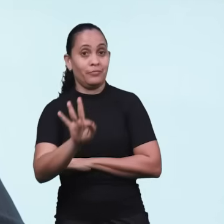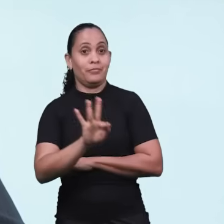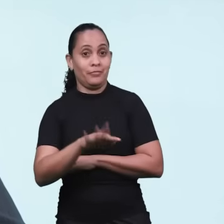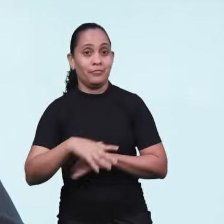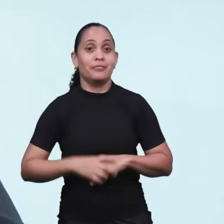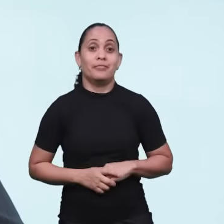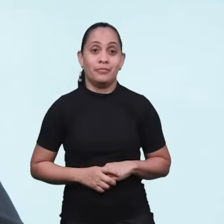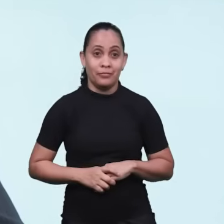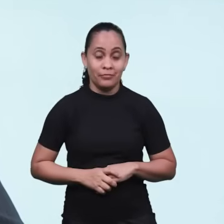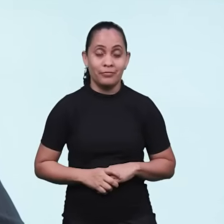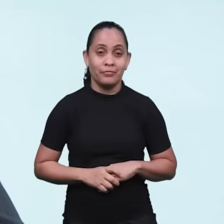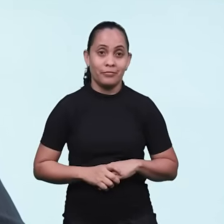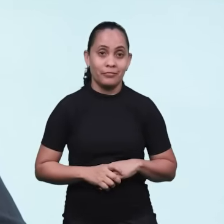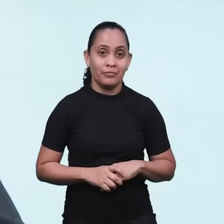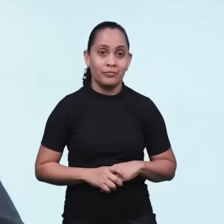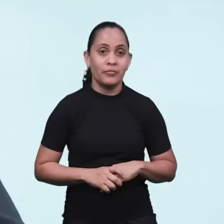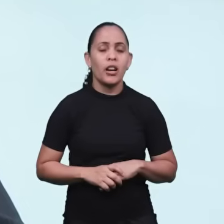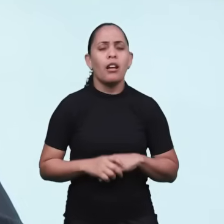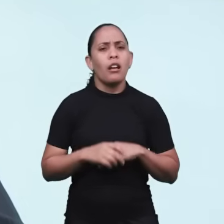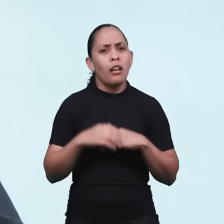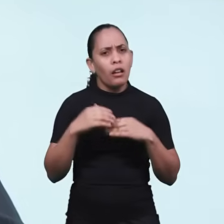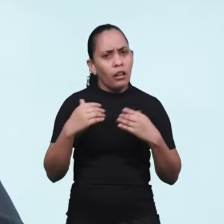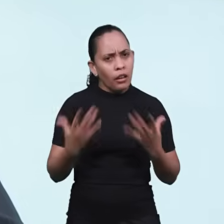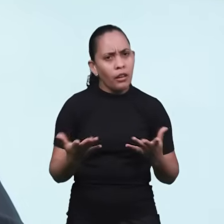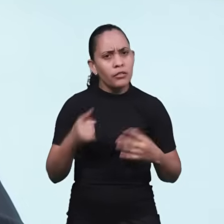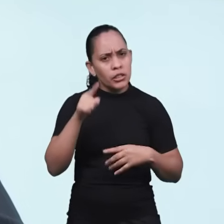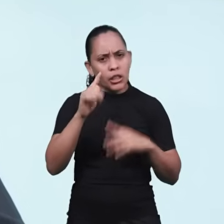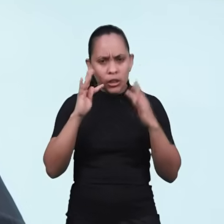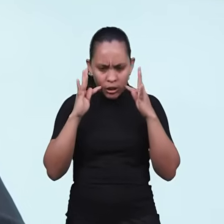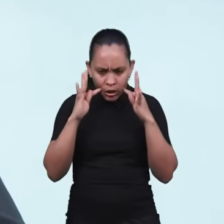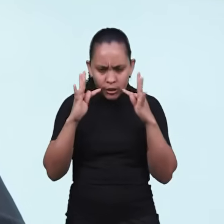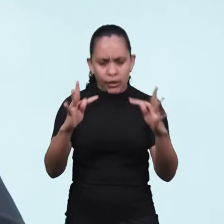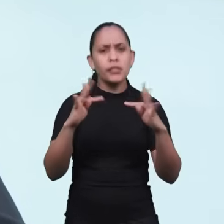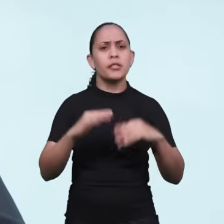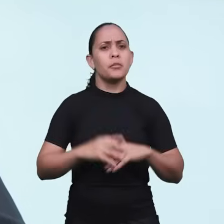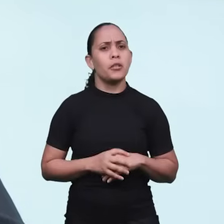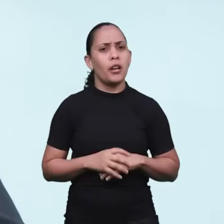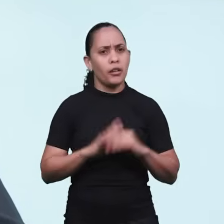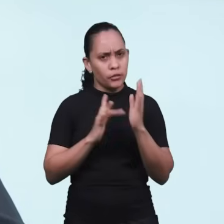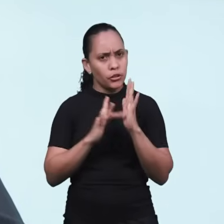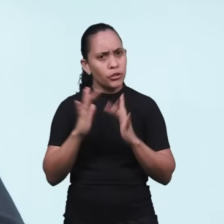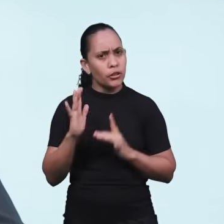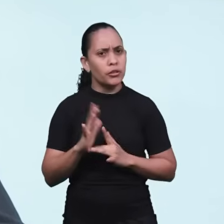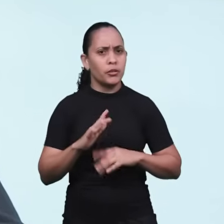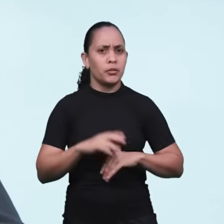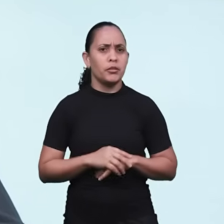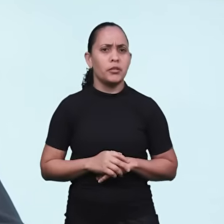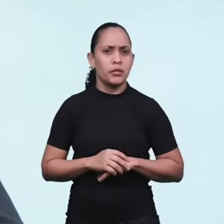no departamento que você trabalha, na empresa que você trabalha, na faculdade, né, na